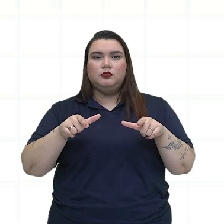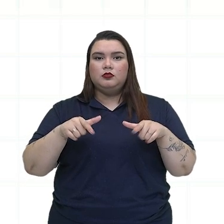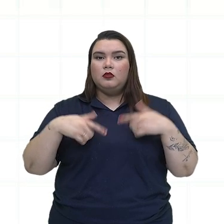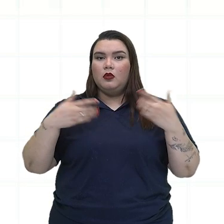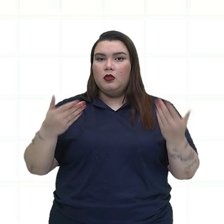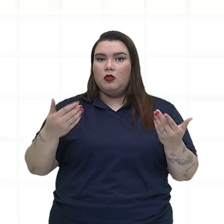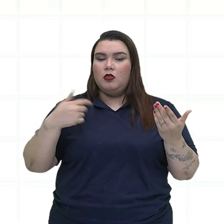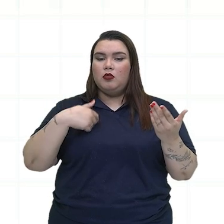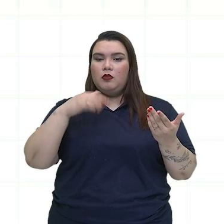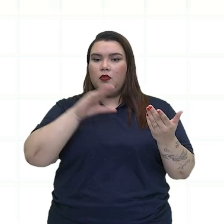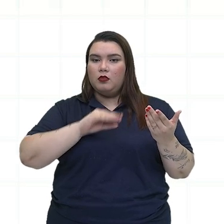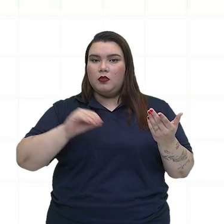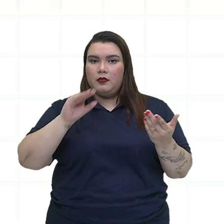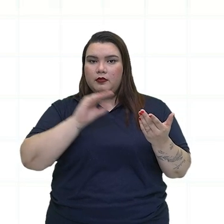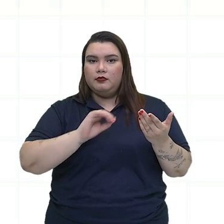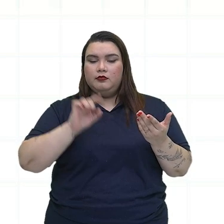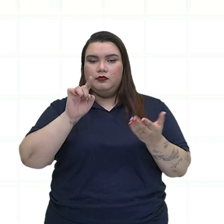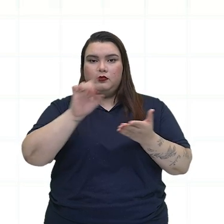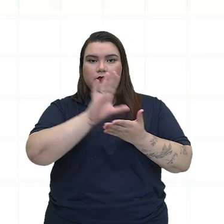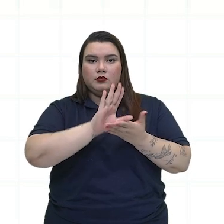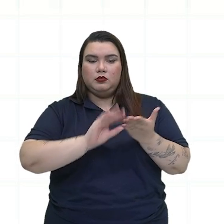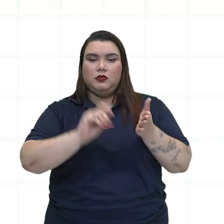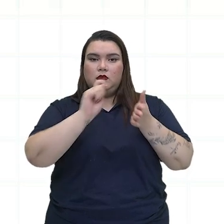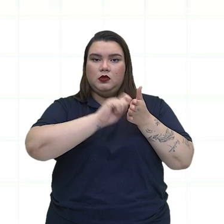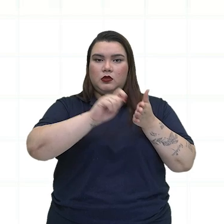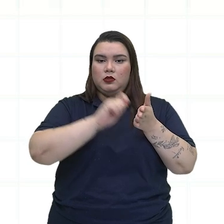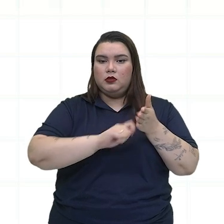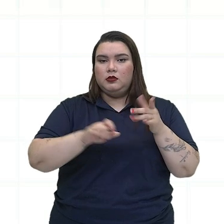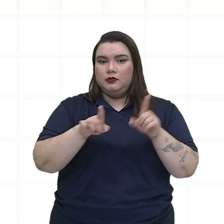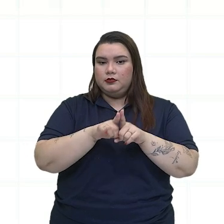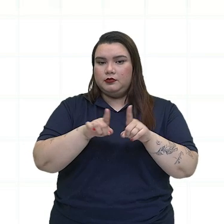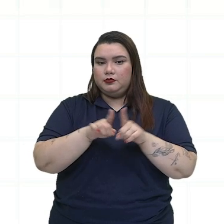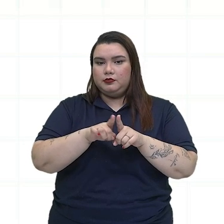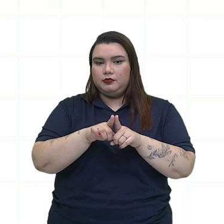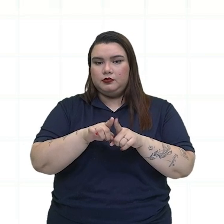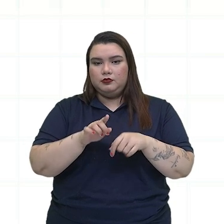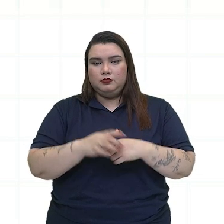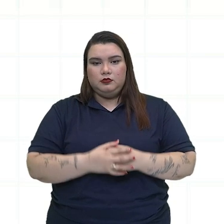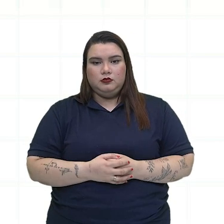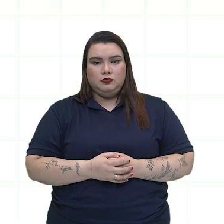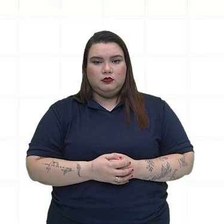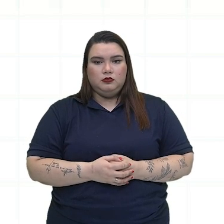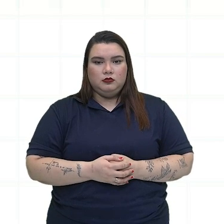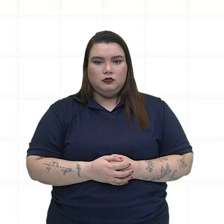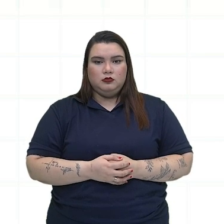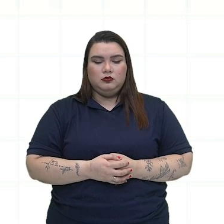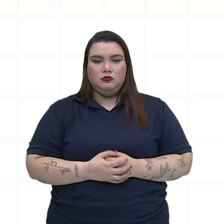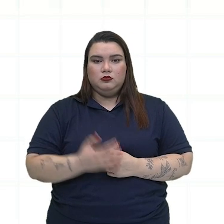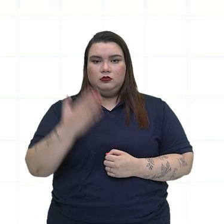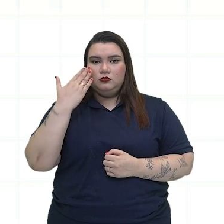vou falar, repitam, anotem, tá? Olha só. Job